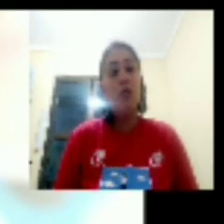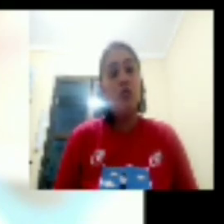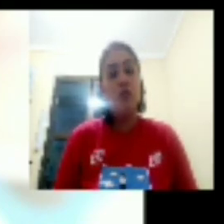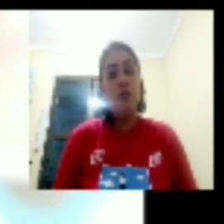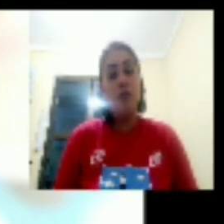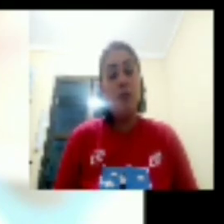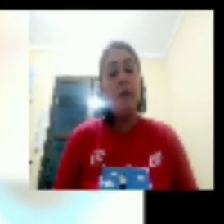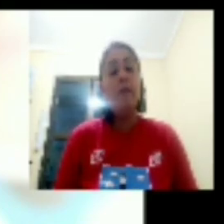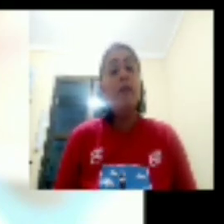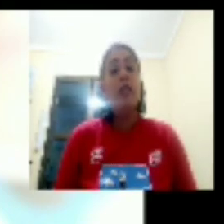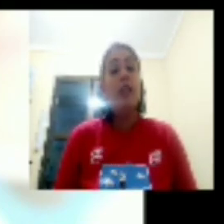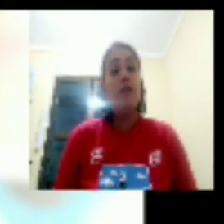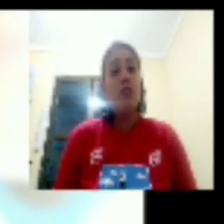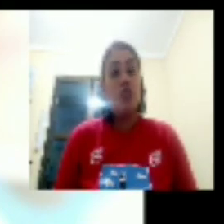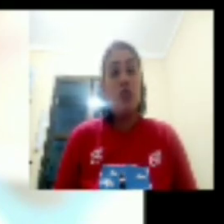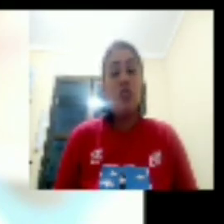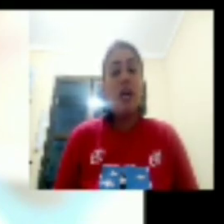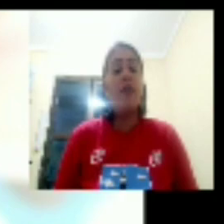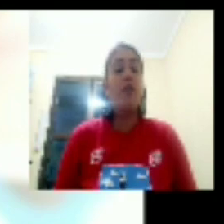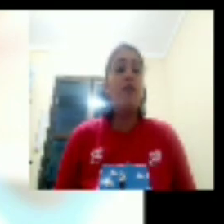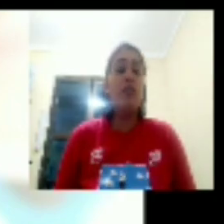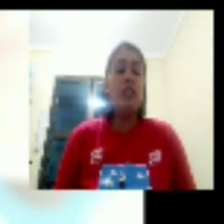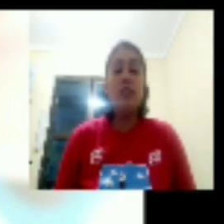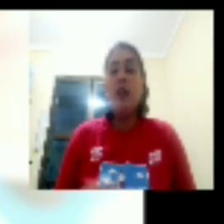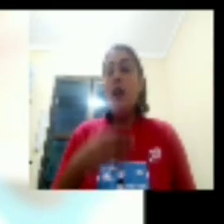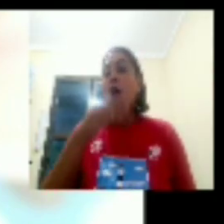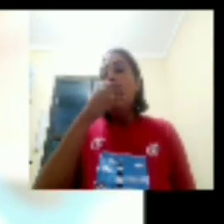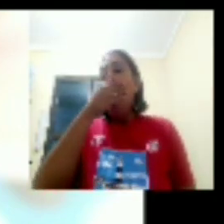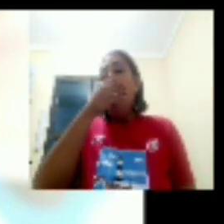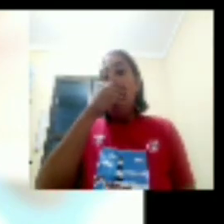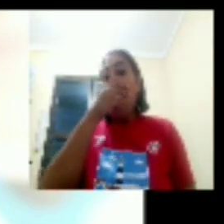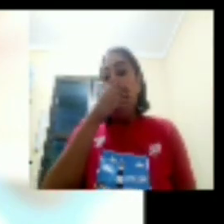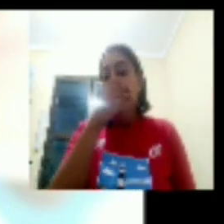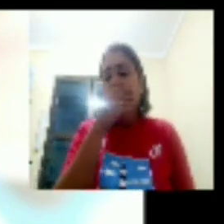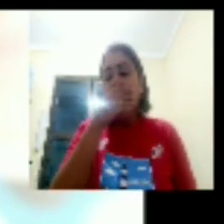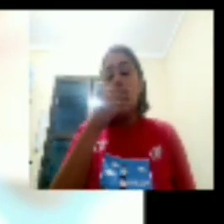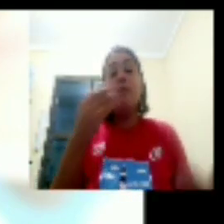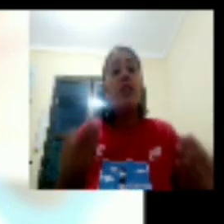principais pontos no filme que vocês gostaram, que vocês